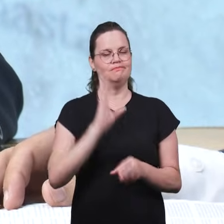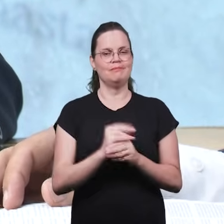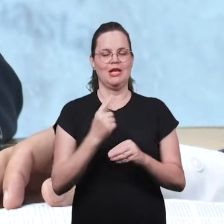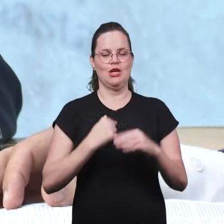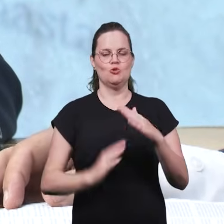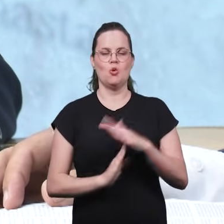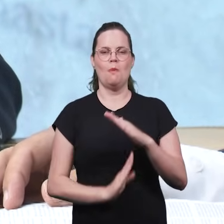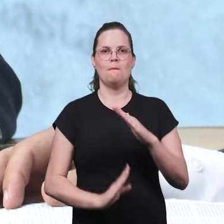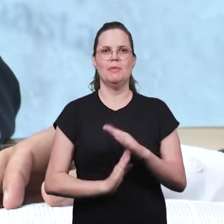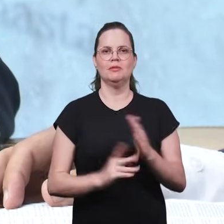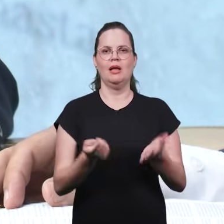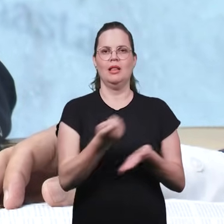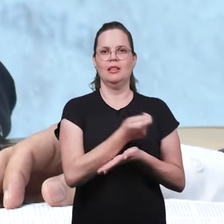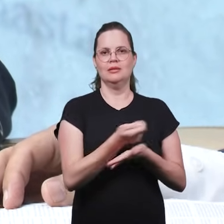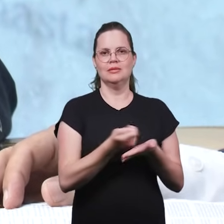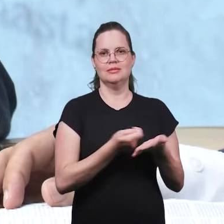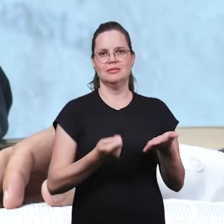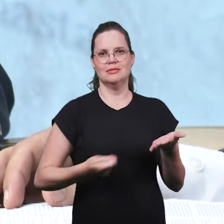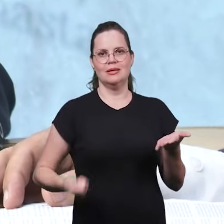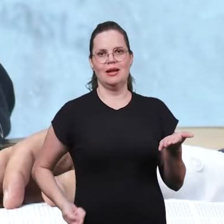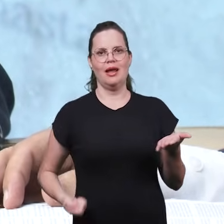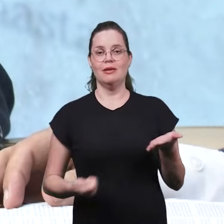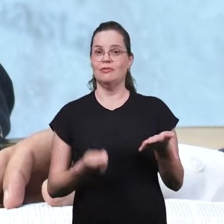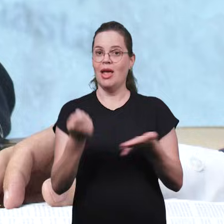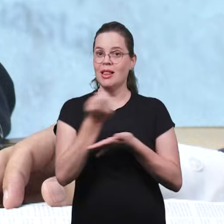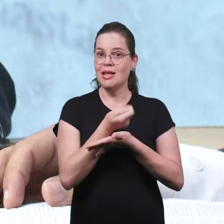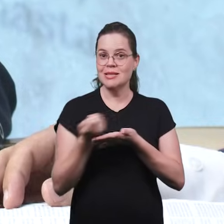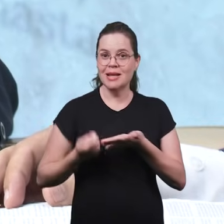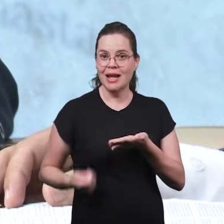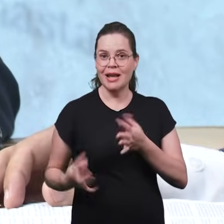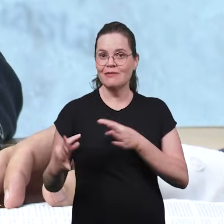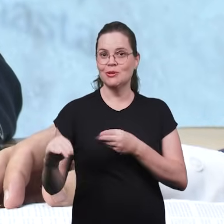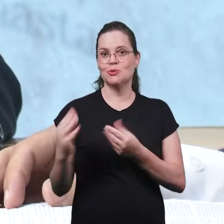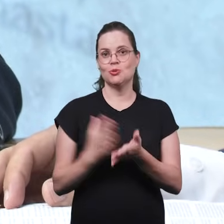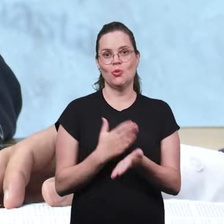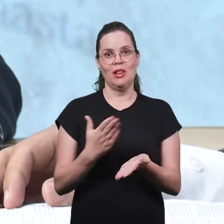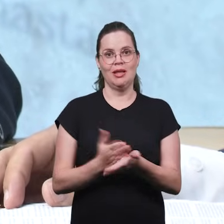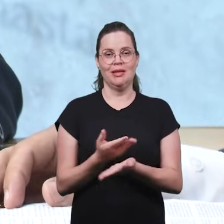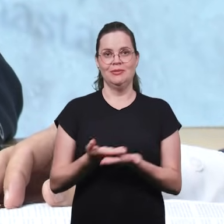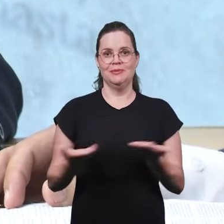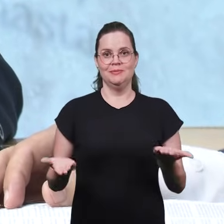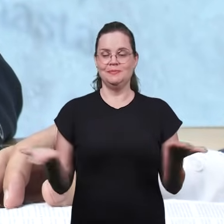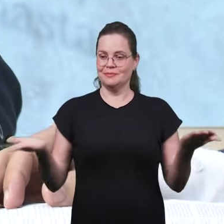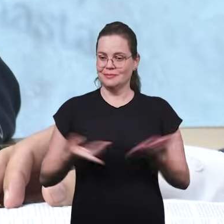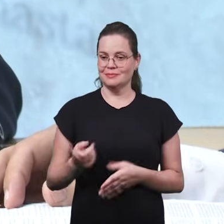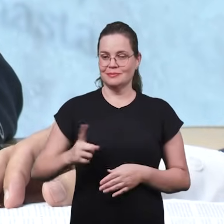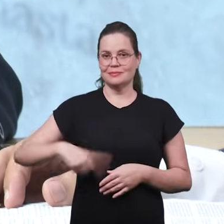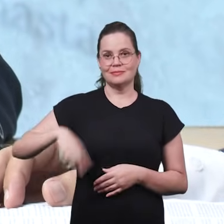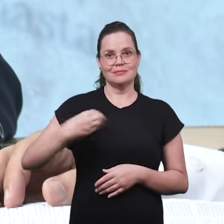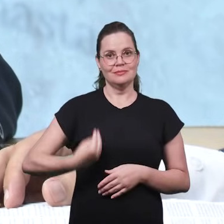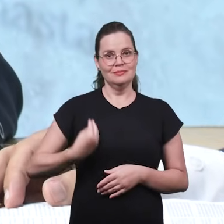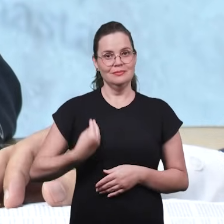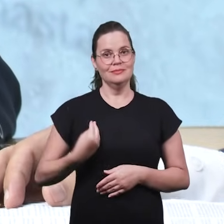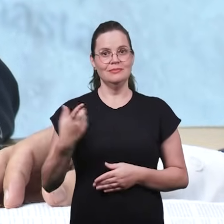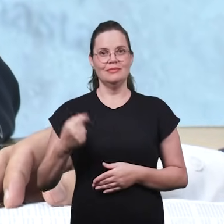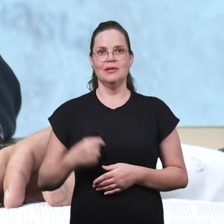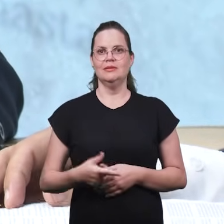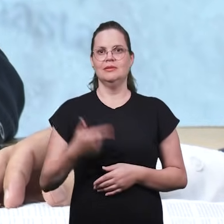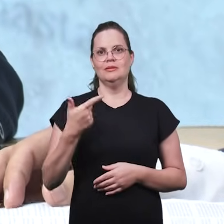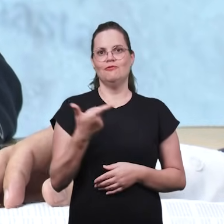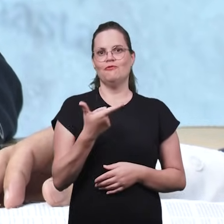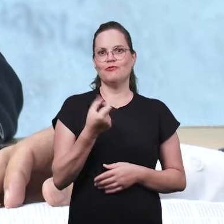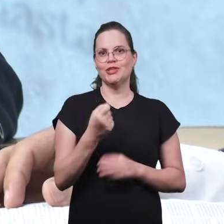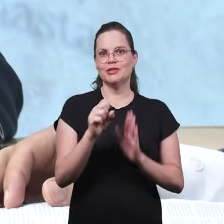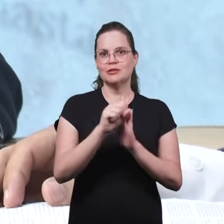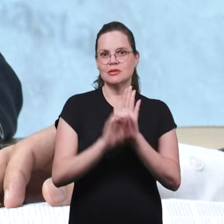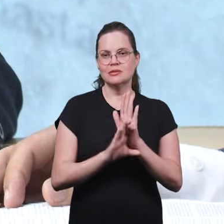ele pega e manda escrever tudo neste livro. E hoje nós estamos aqui, há 20